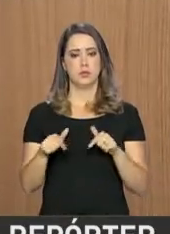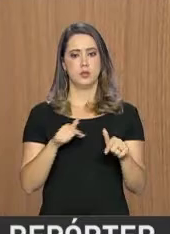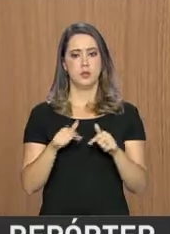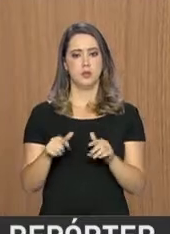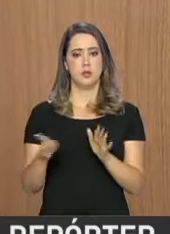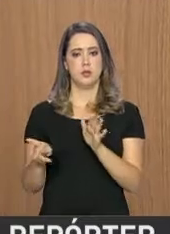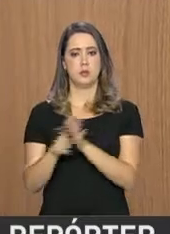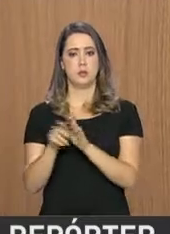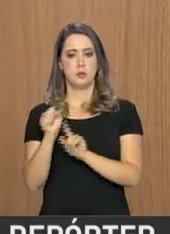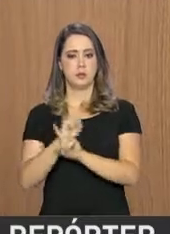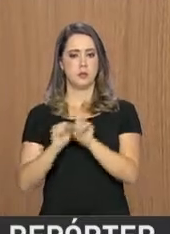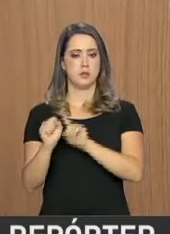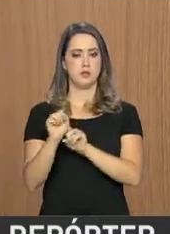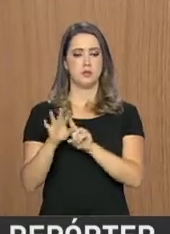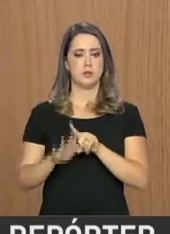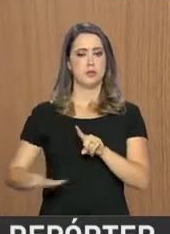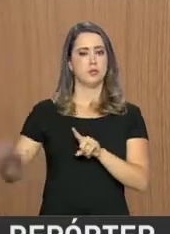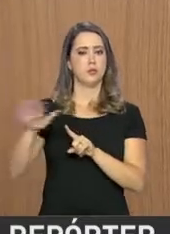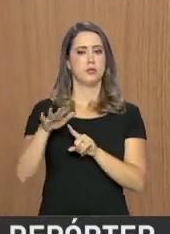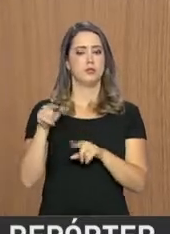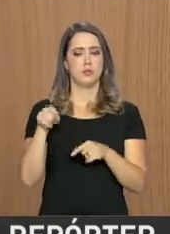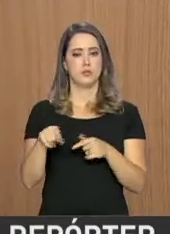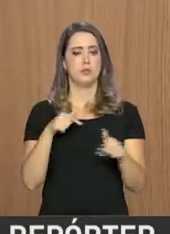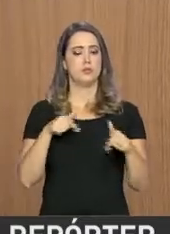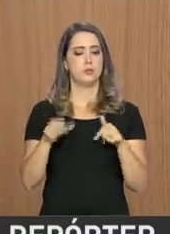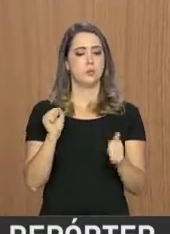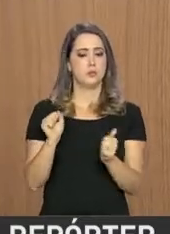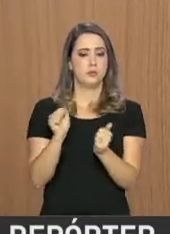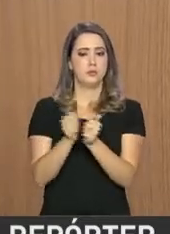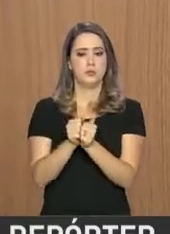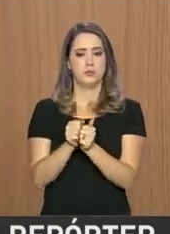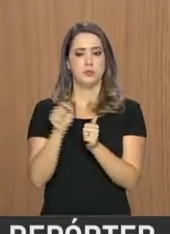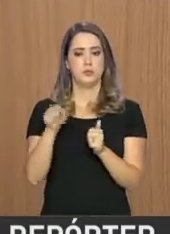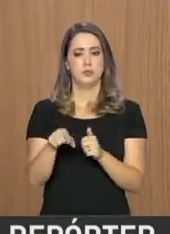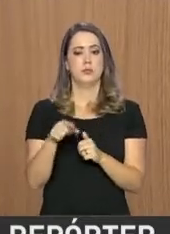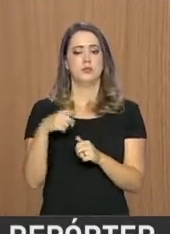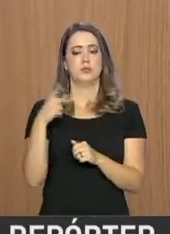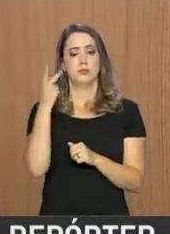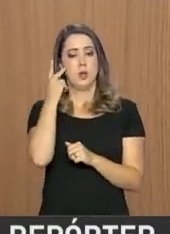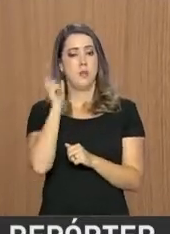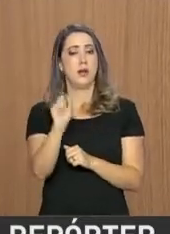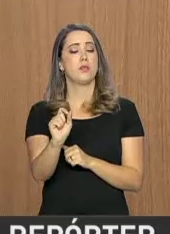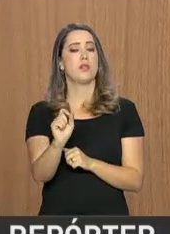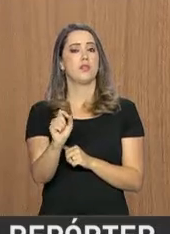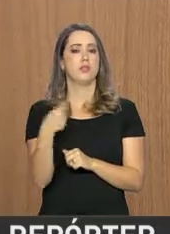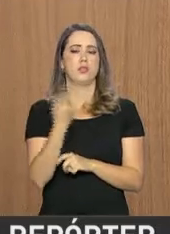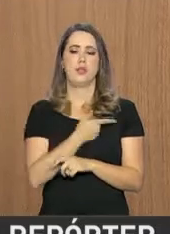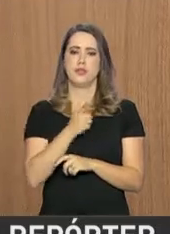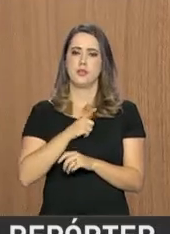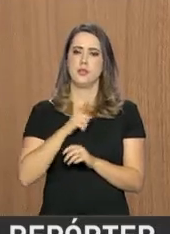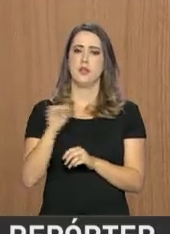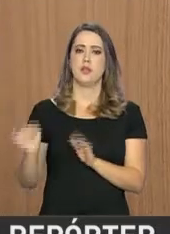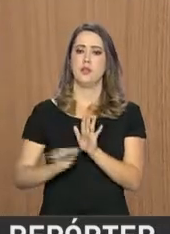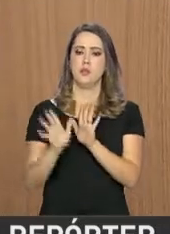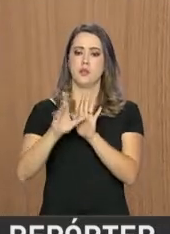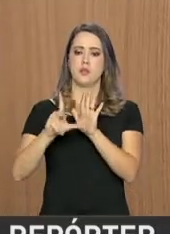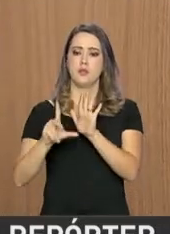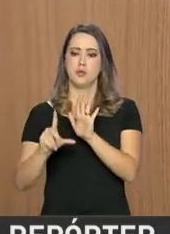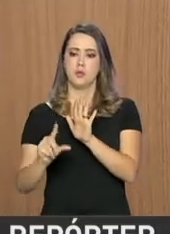sociedade como um todo é que nós tenhamos inflação baixa